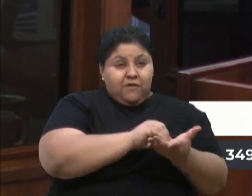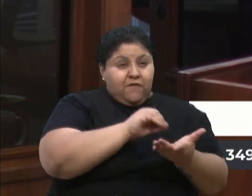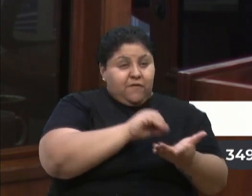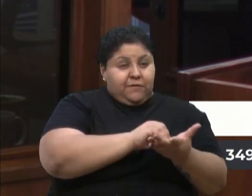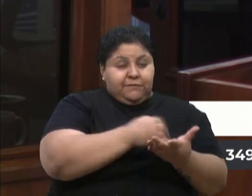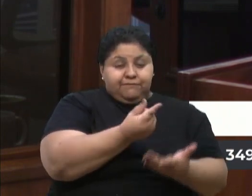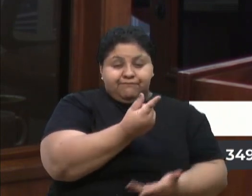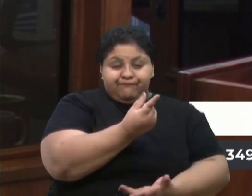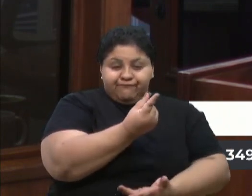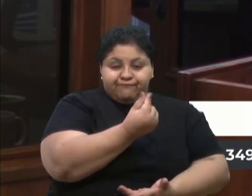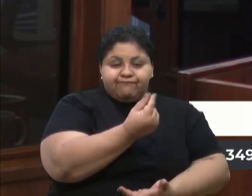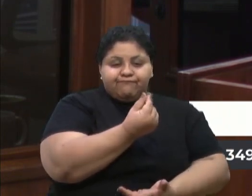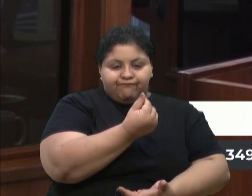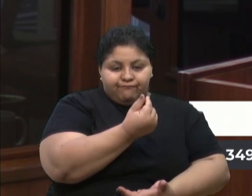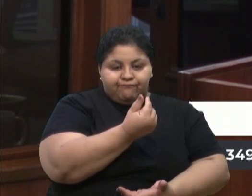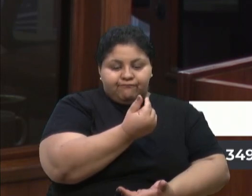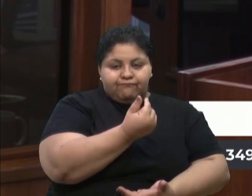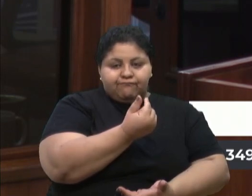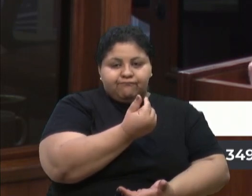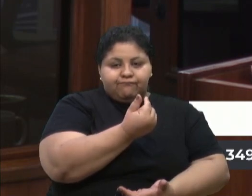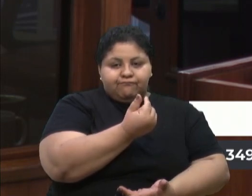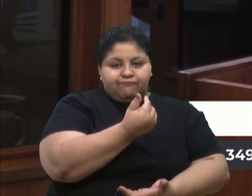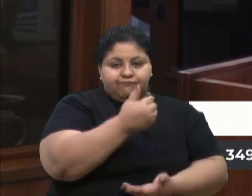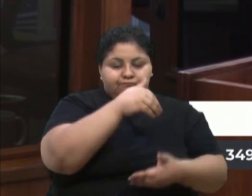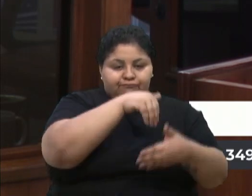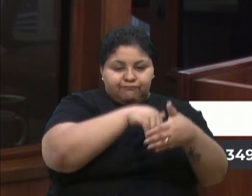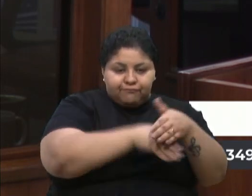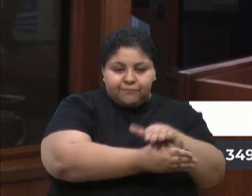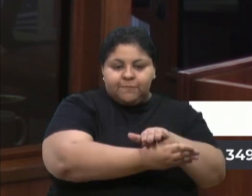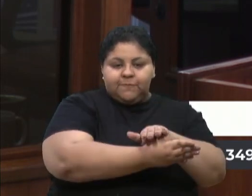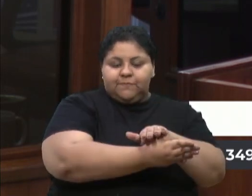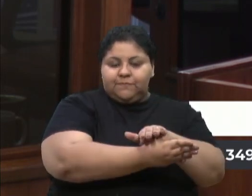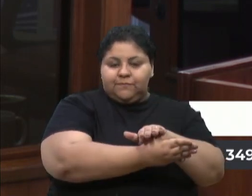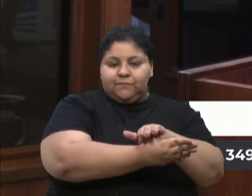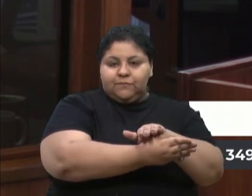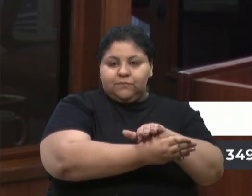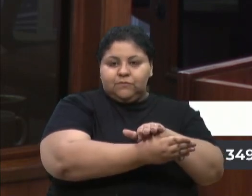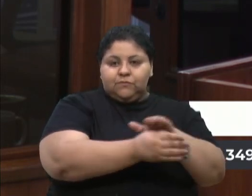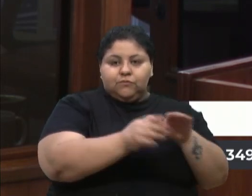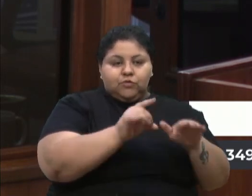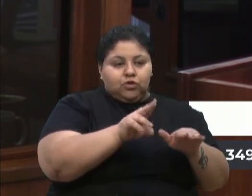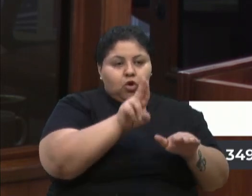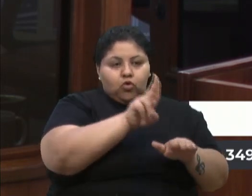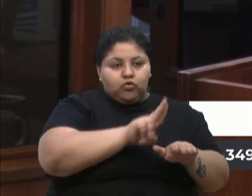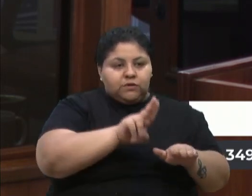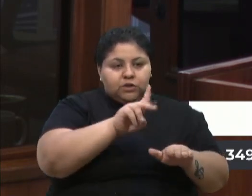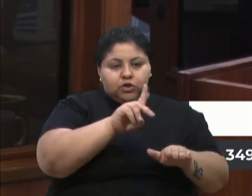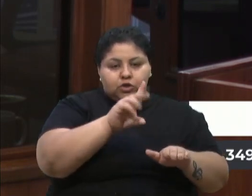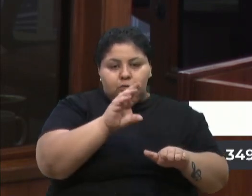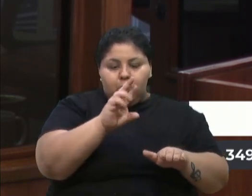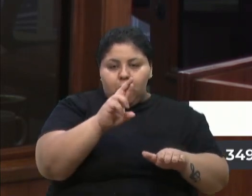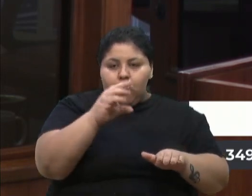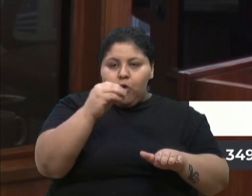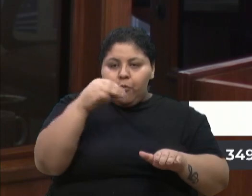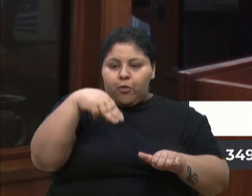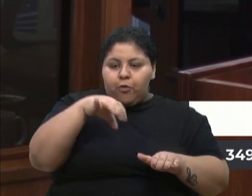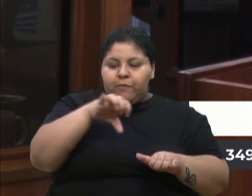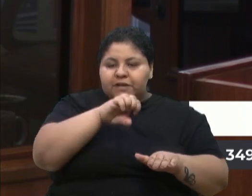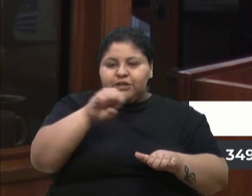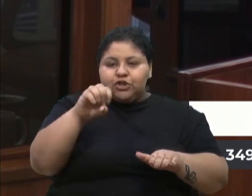de fazer esse enterro, assinou promissórias, teve que fazer empréstimo para